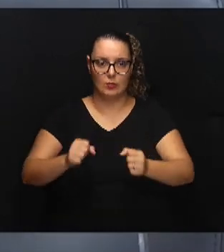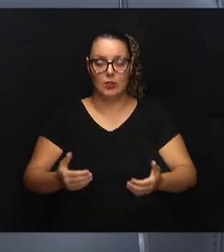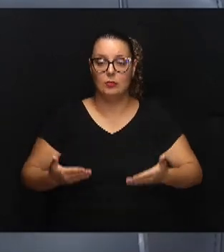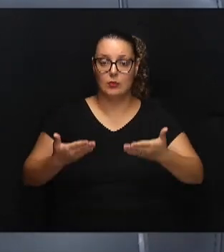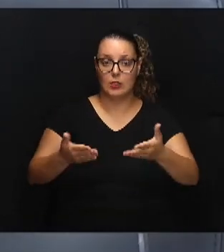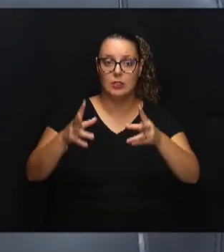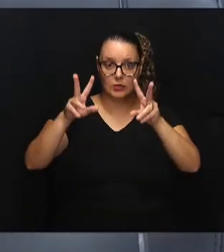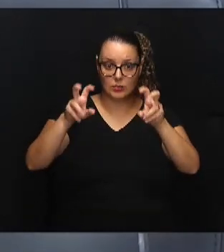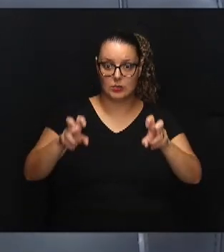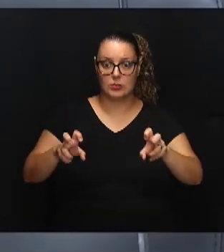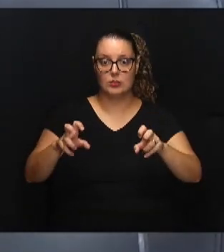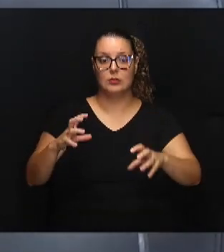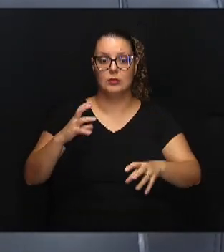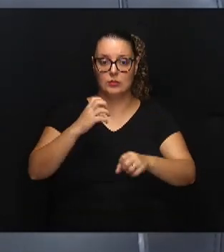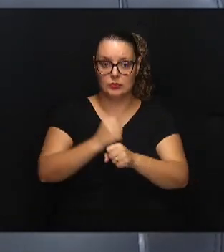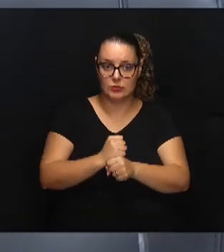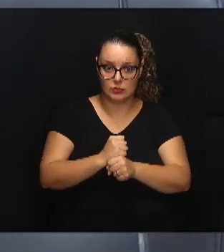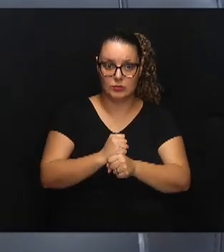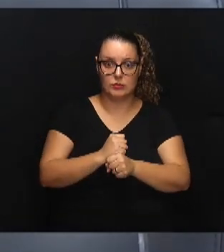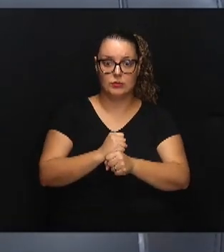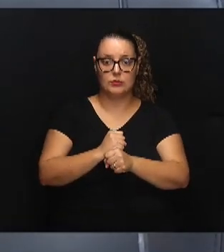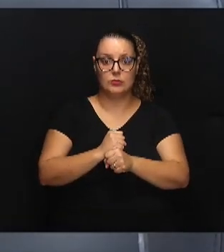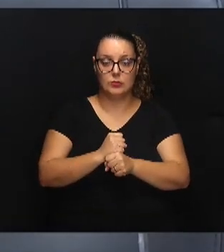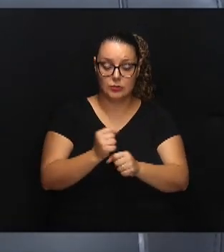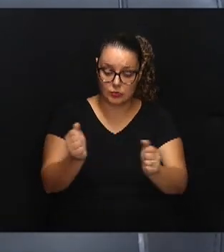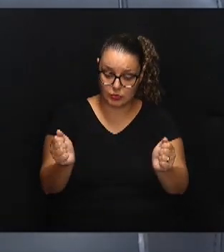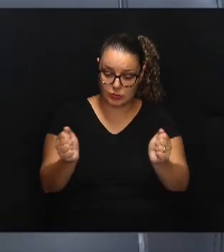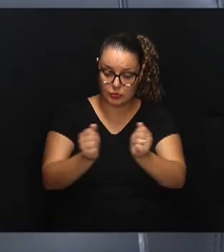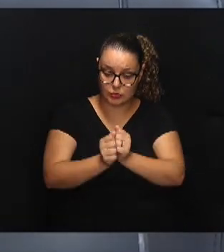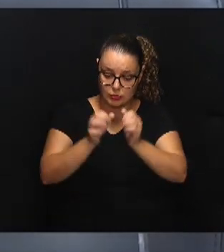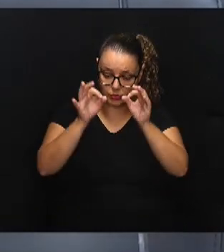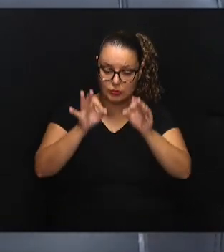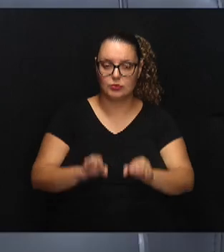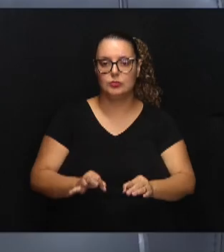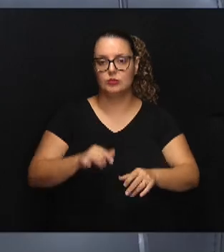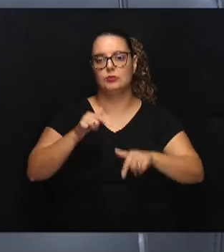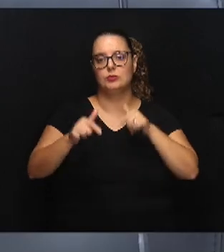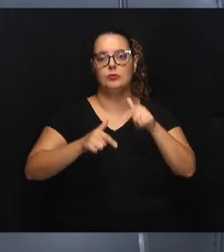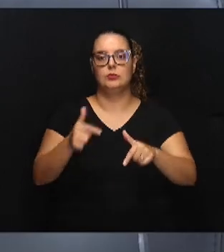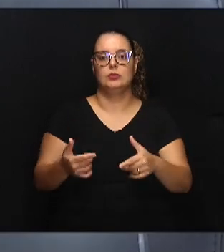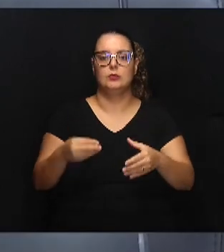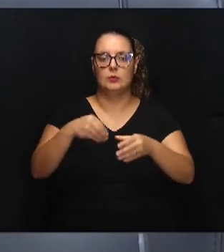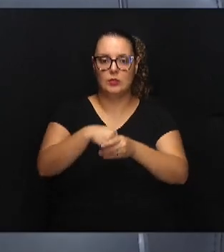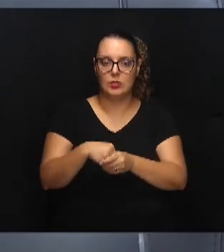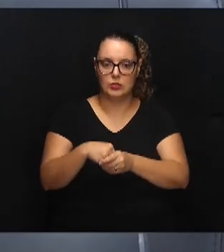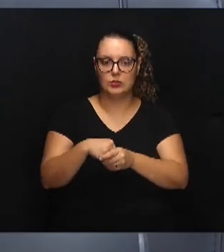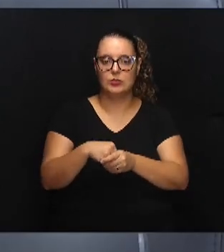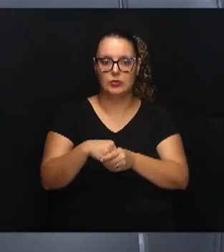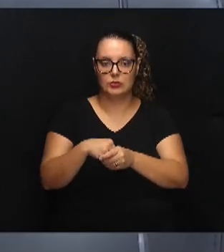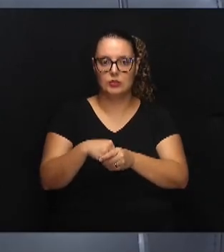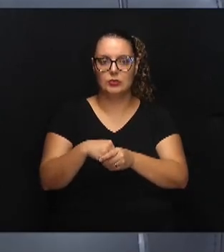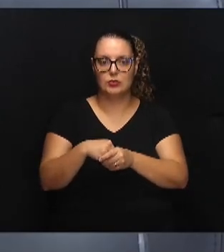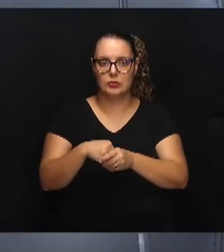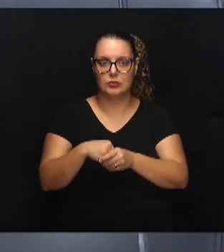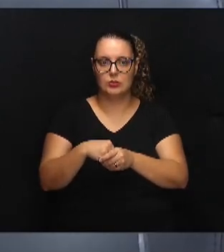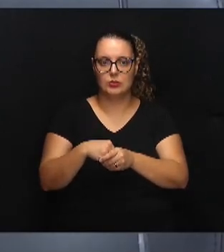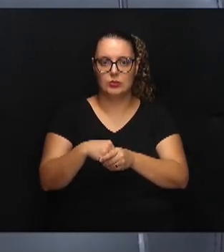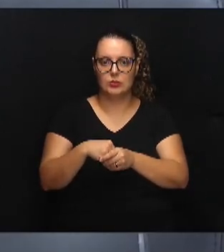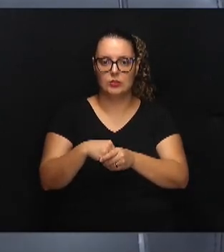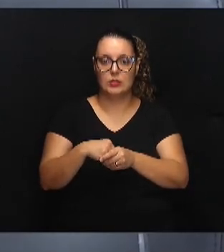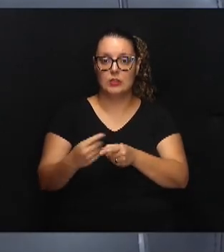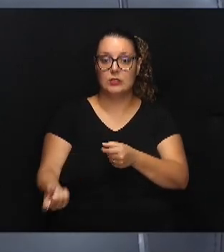tema todo, chamar justamente os trabalhadores para poder compor